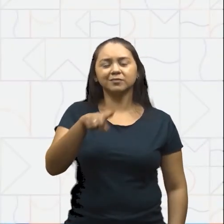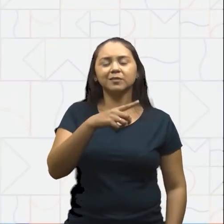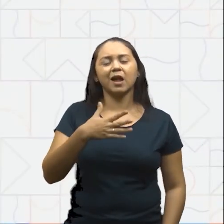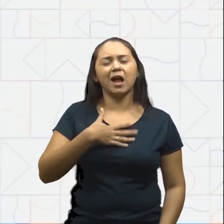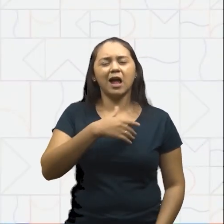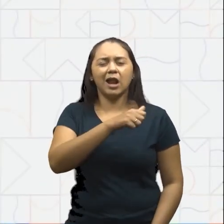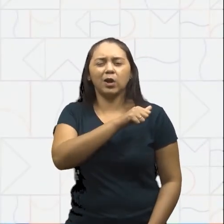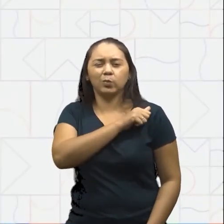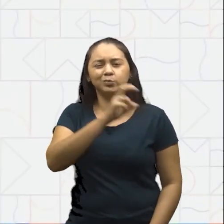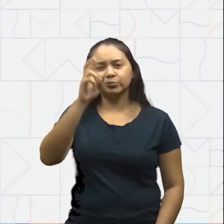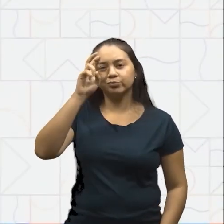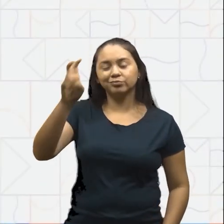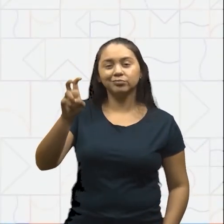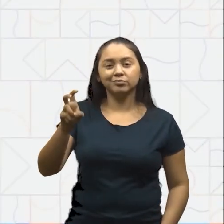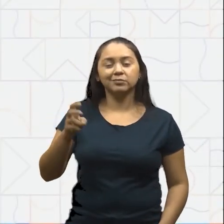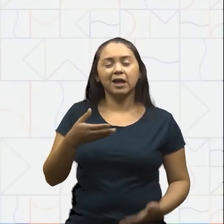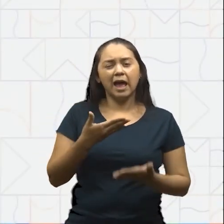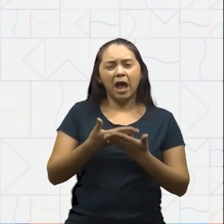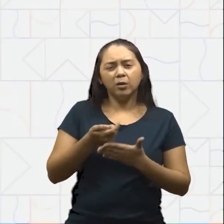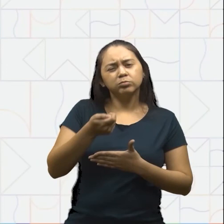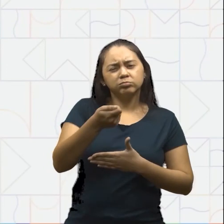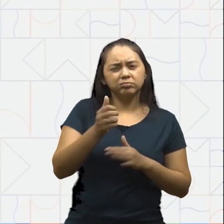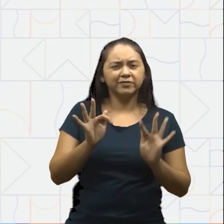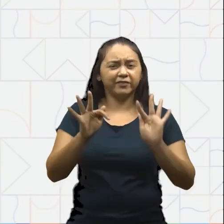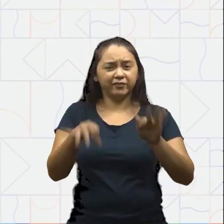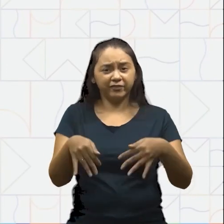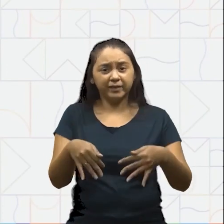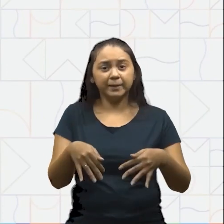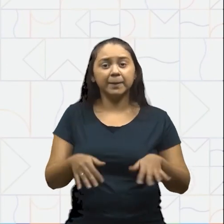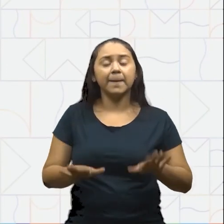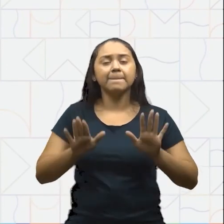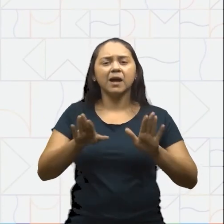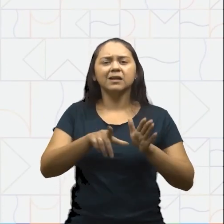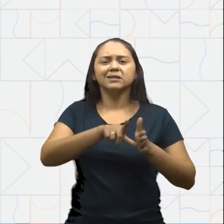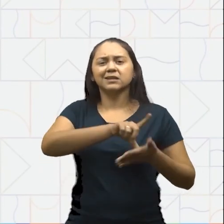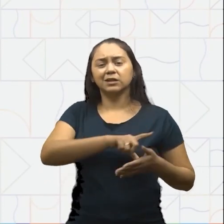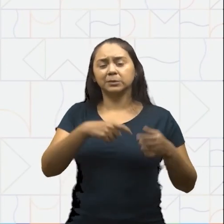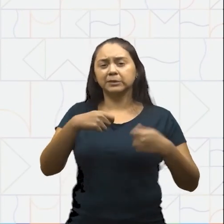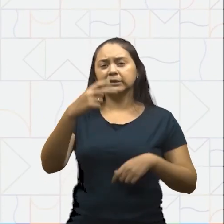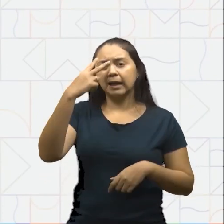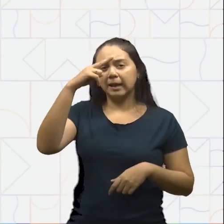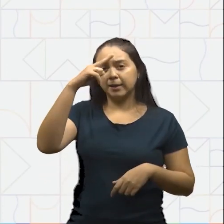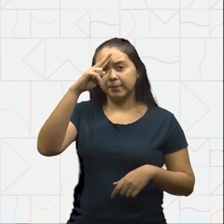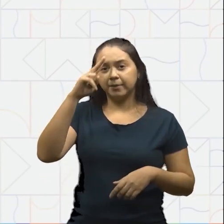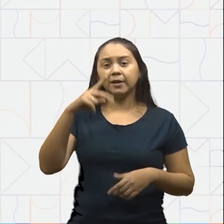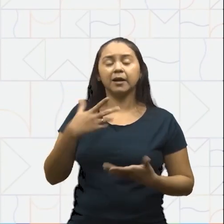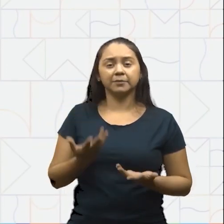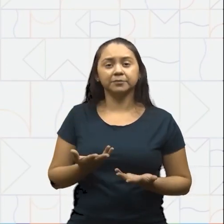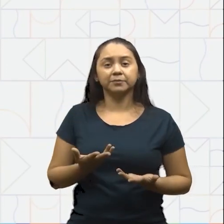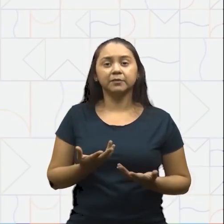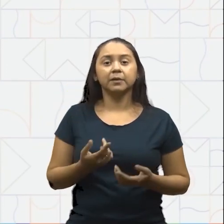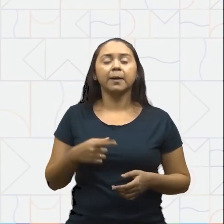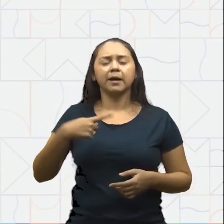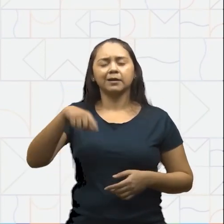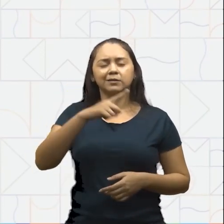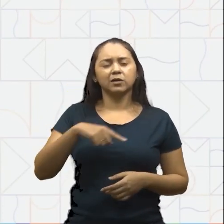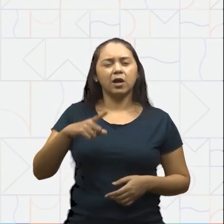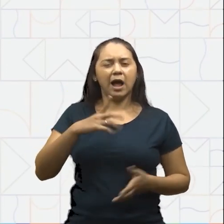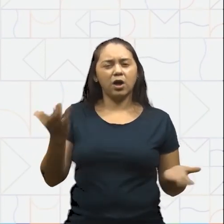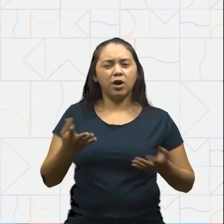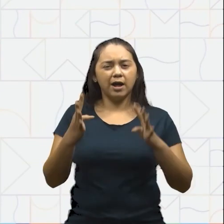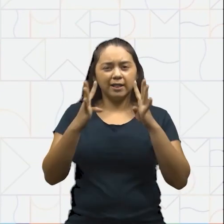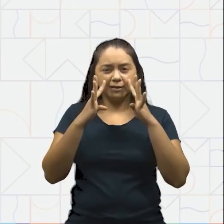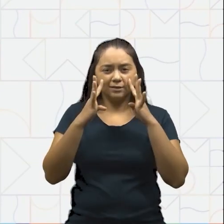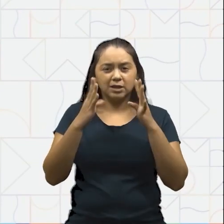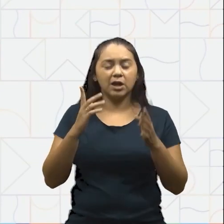aluno nota 10. Nossa aula está chegando ao fim, mas antes, vamos relembrar o que aprendemos na aula de hoje? Preste muita